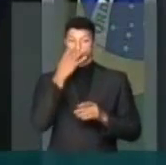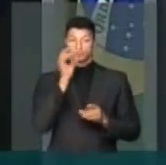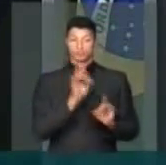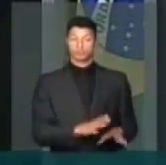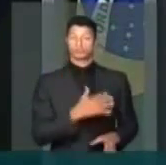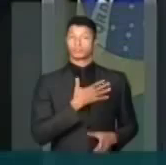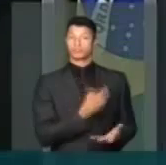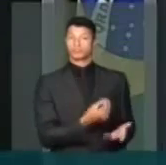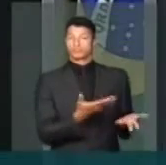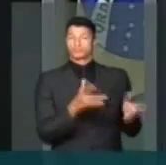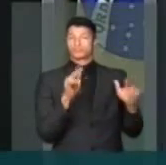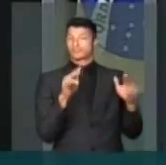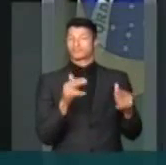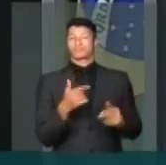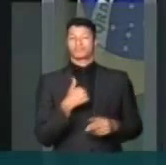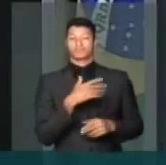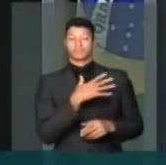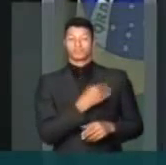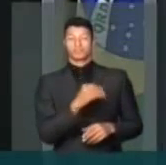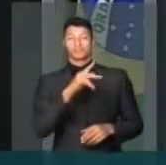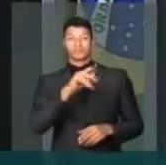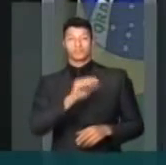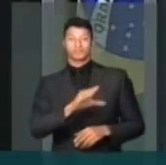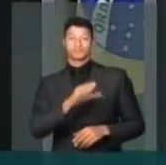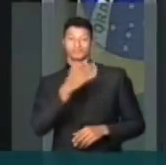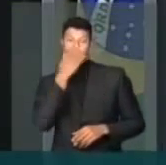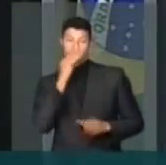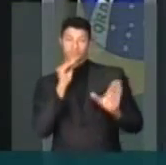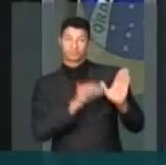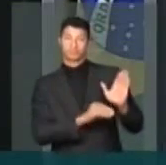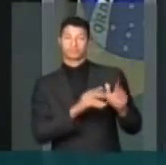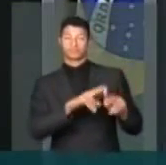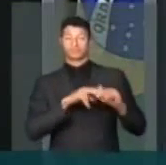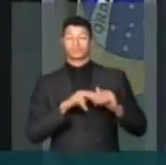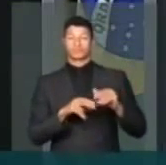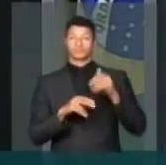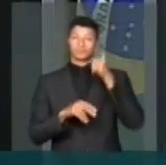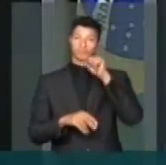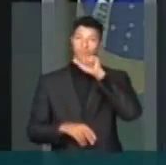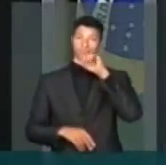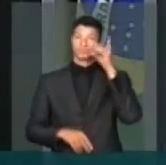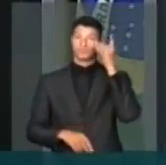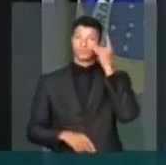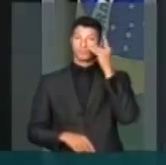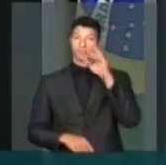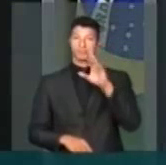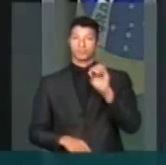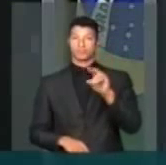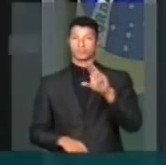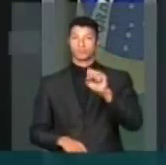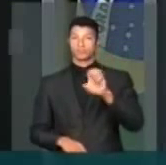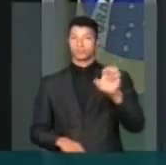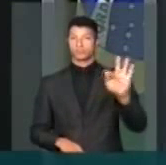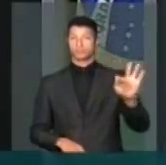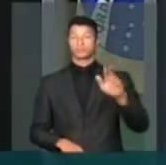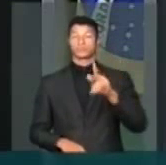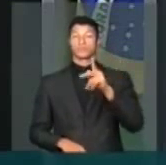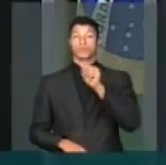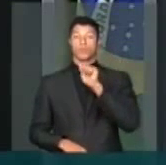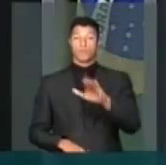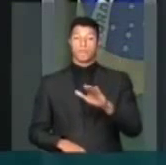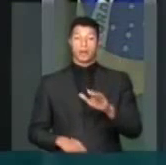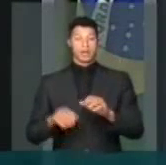abandonou o filho. O filho PAC foi abandonado pela mãe Dilma Rousseff. O